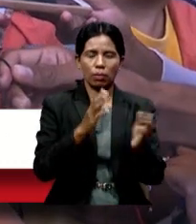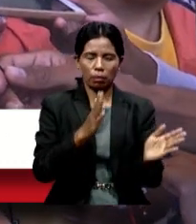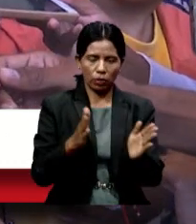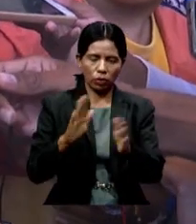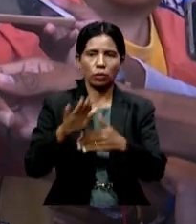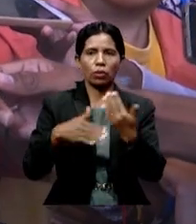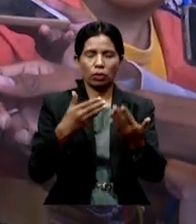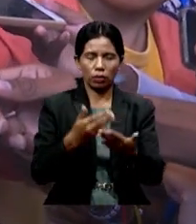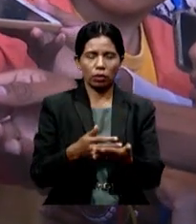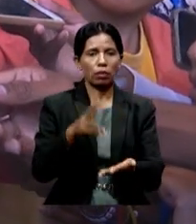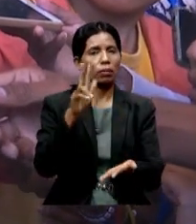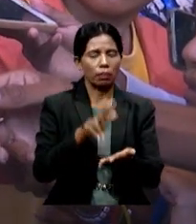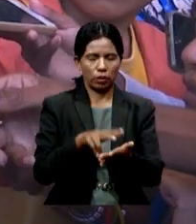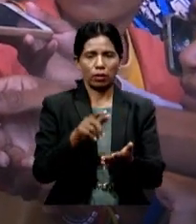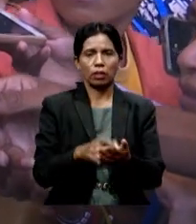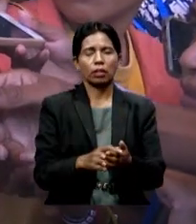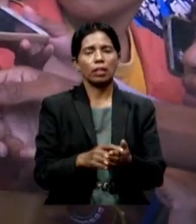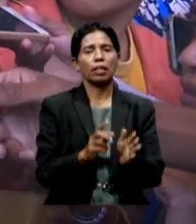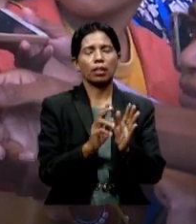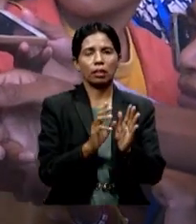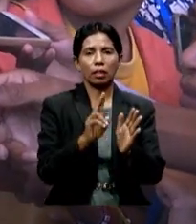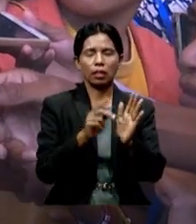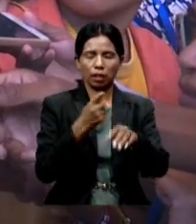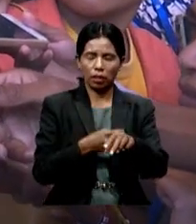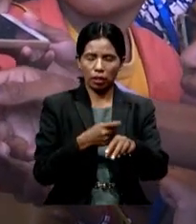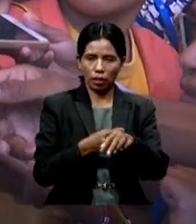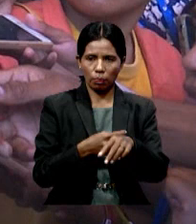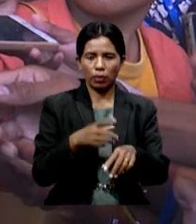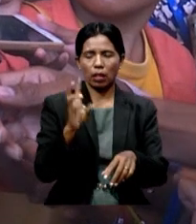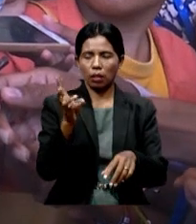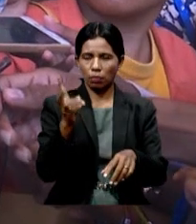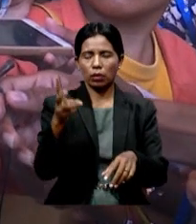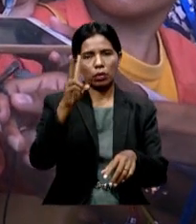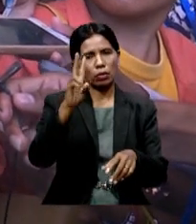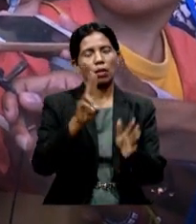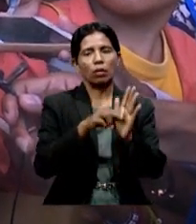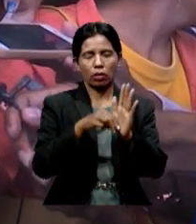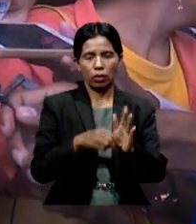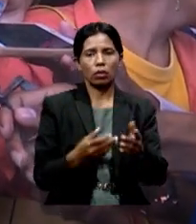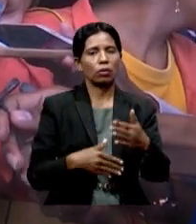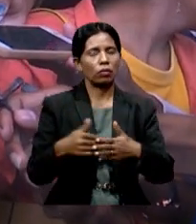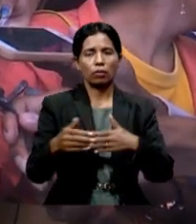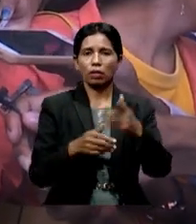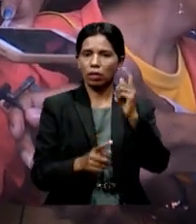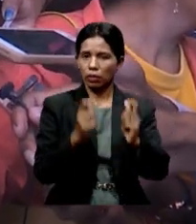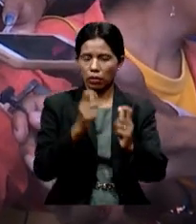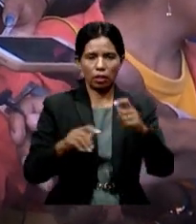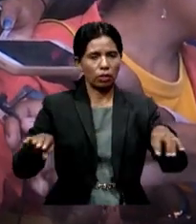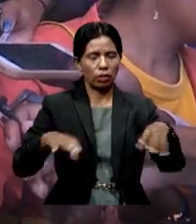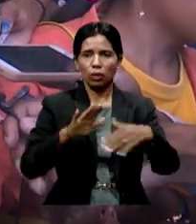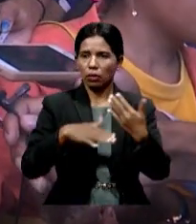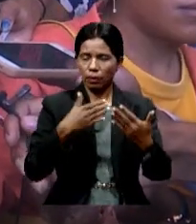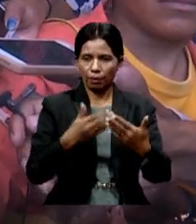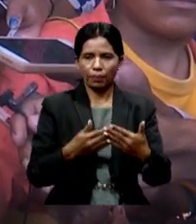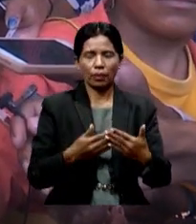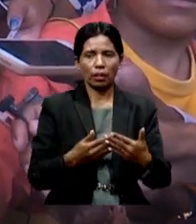as 72 horas, belle toi, né? Belle lais liu, conforme tribunal de serviço. O processo toma com a dona, deve